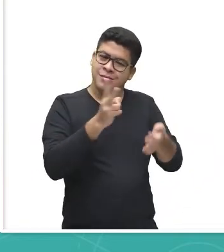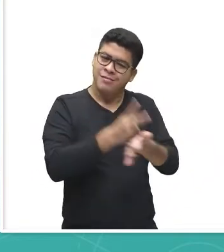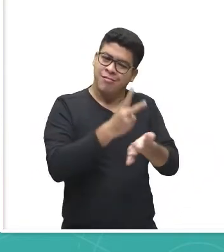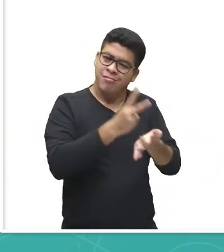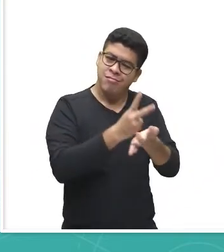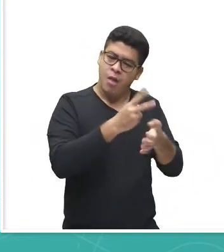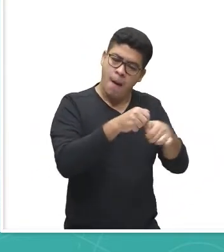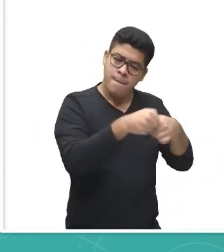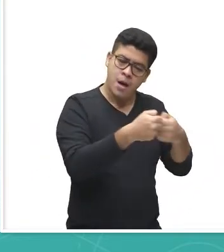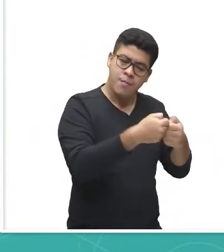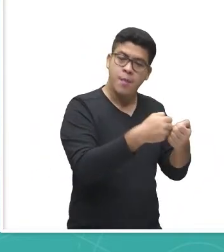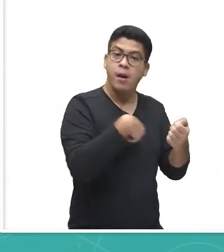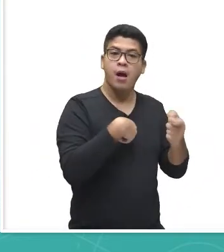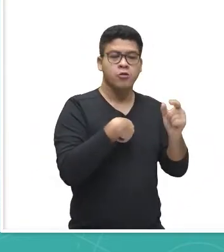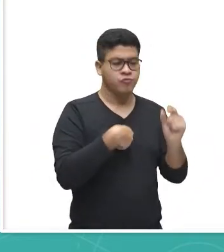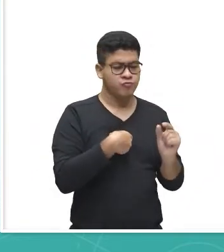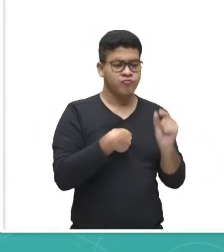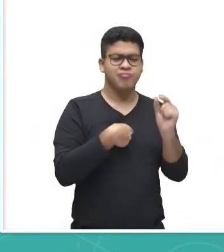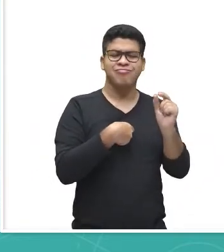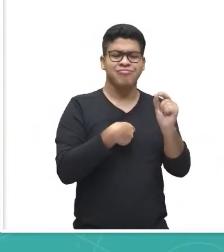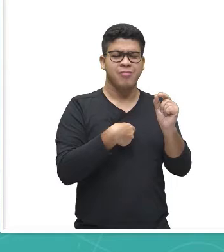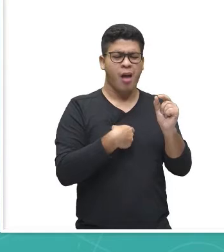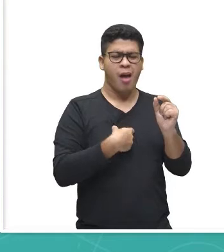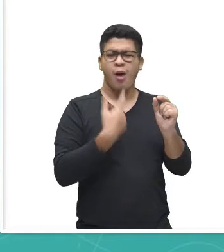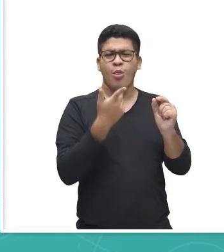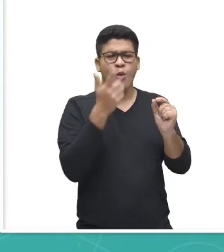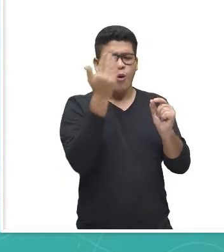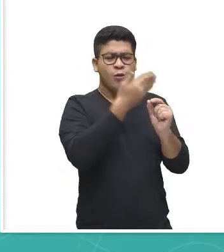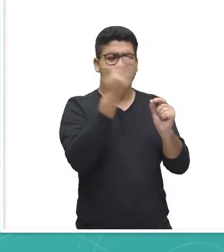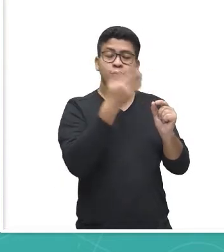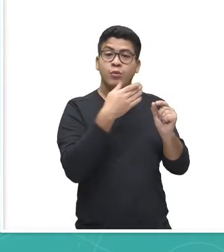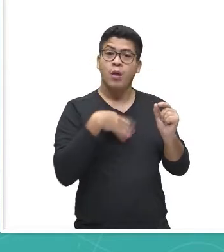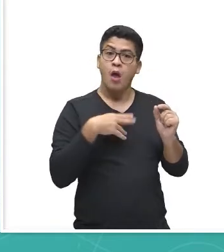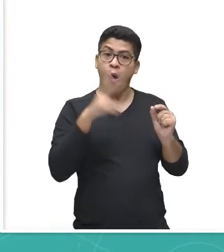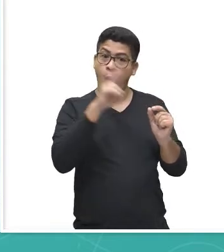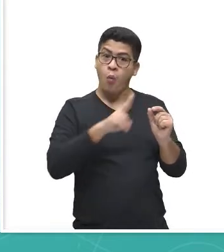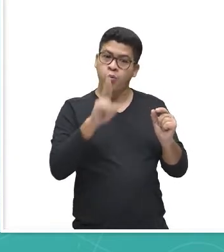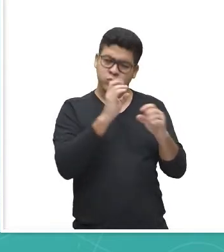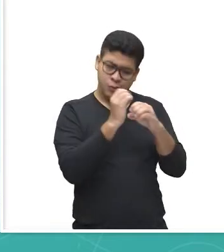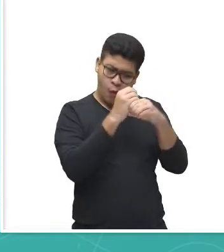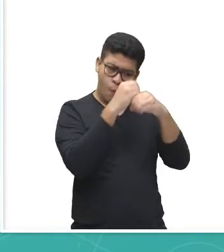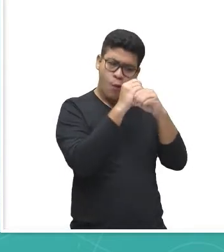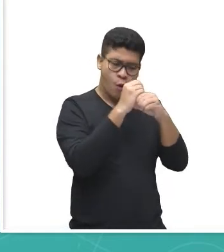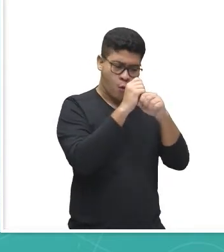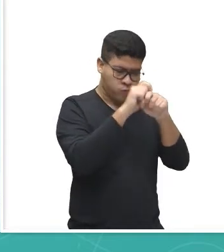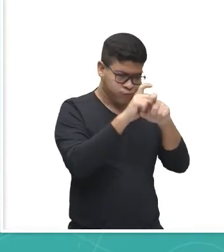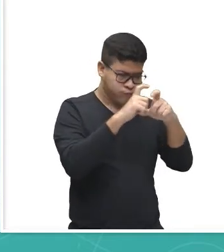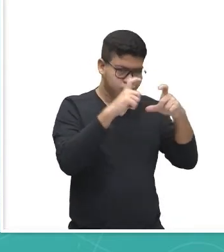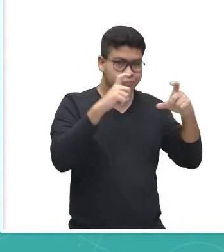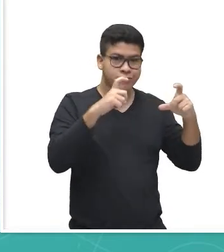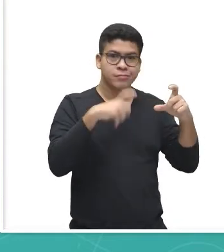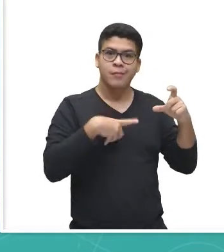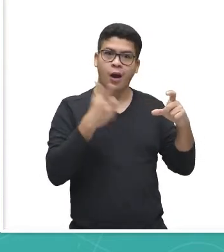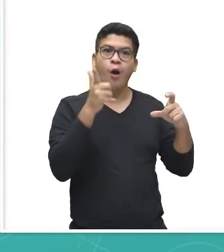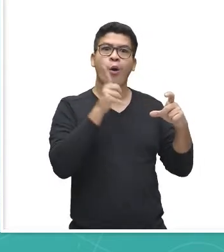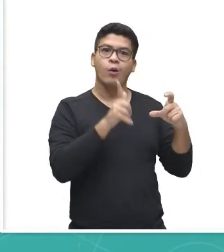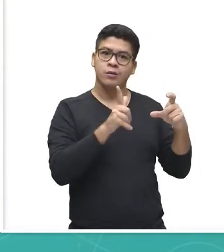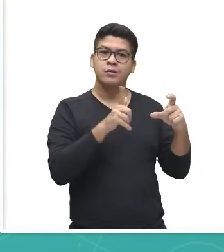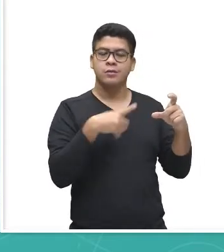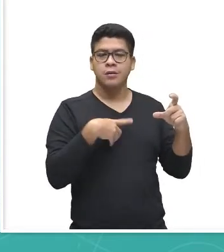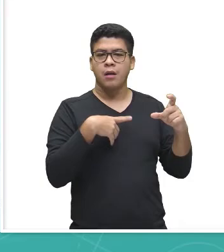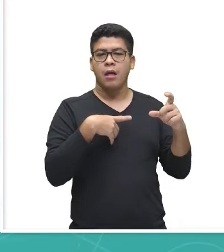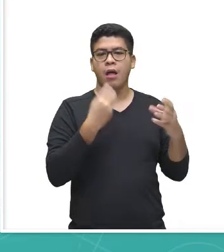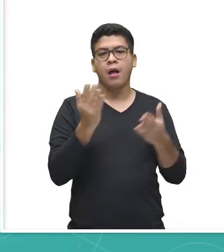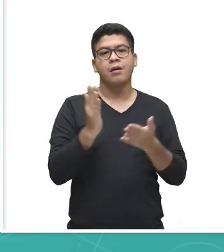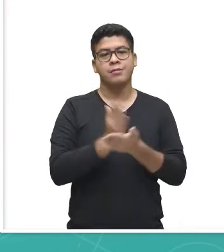ali, vai ficar ali pelo chão da cozinha, né? Vários pedacinhos ali de vidro. Então, como a gente está visualizando, tem pedaços grandes,